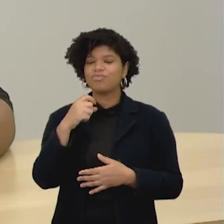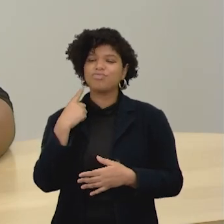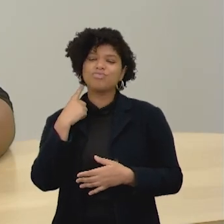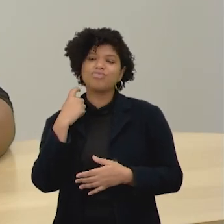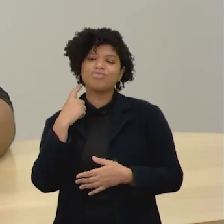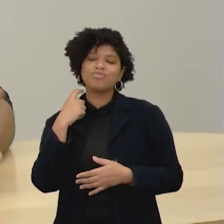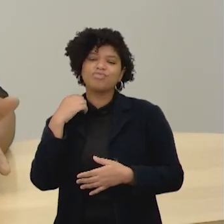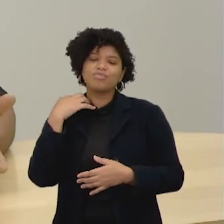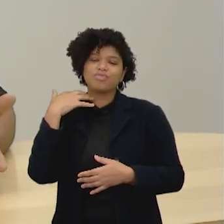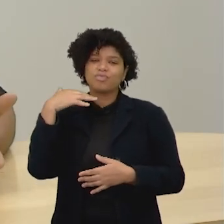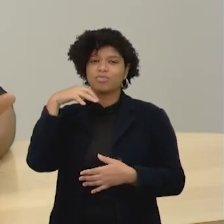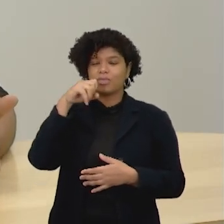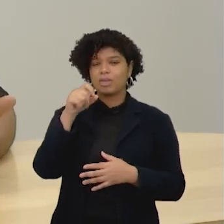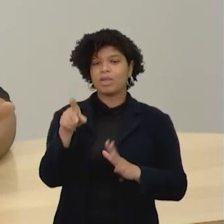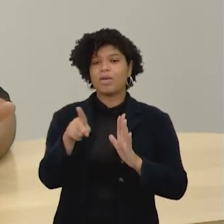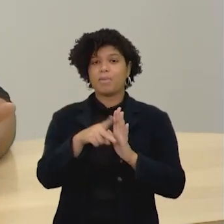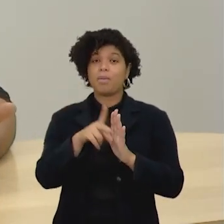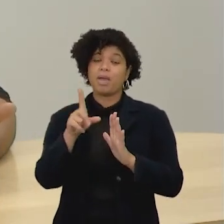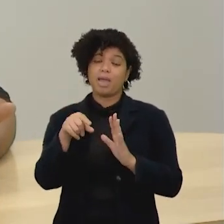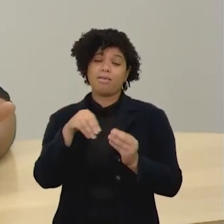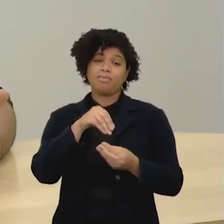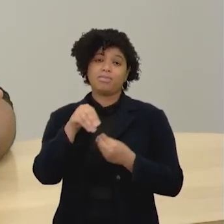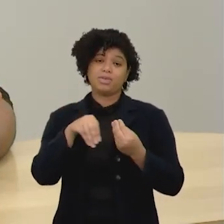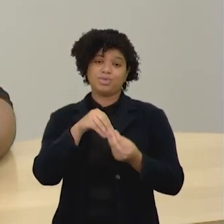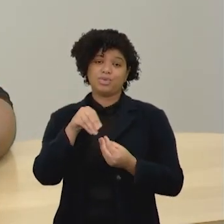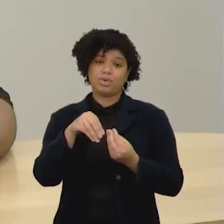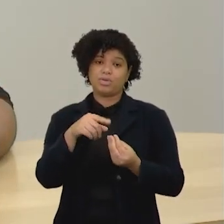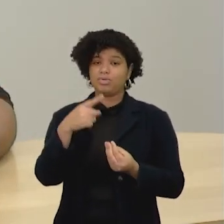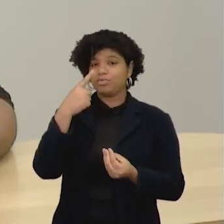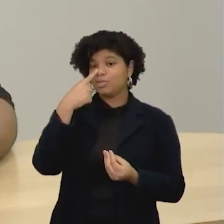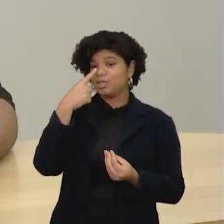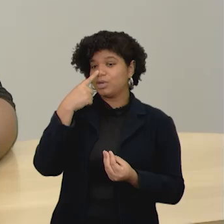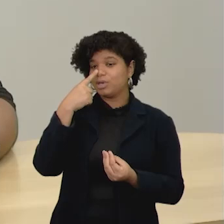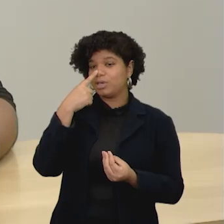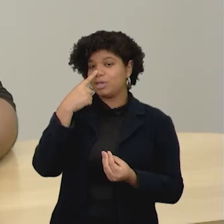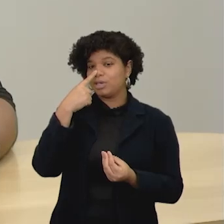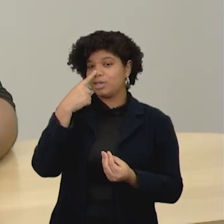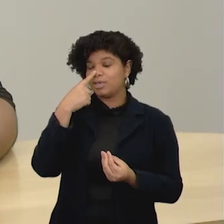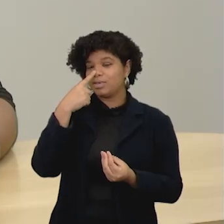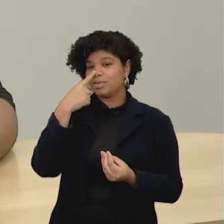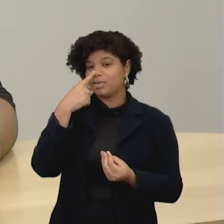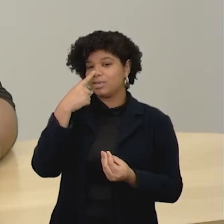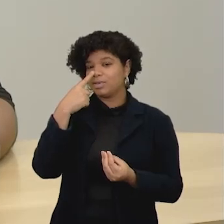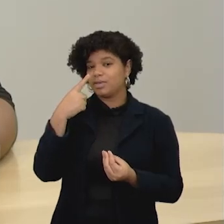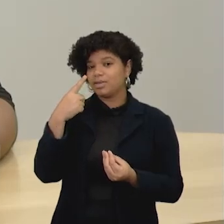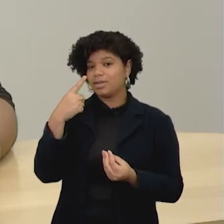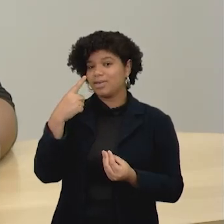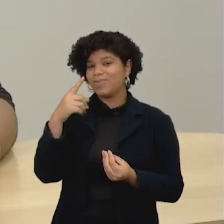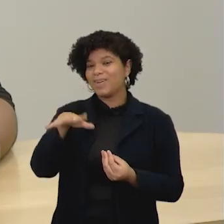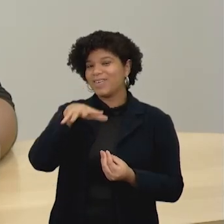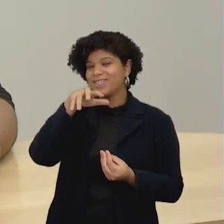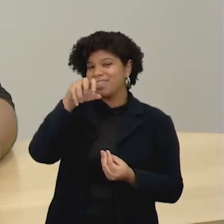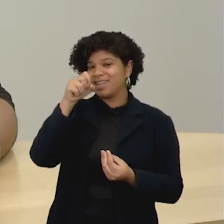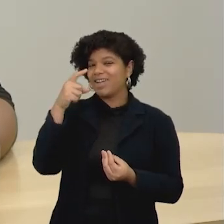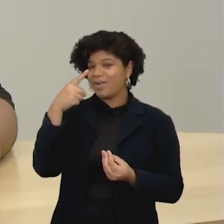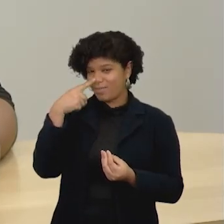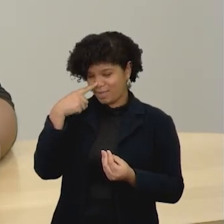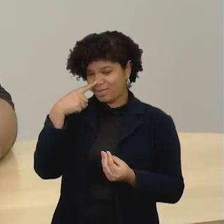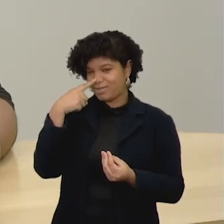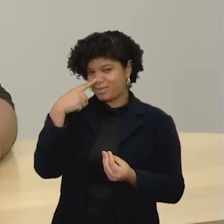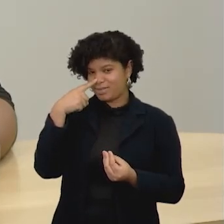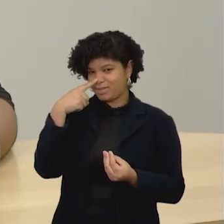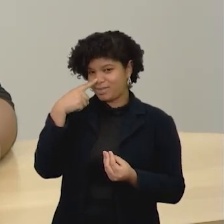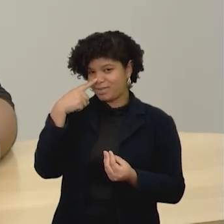caso. E é uma frase sinestésica, né? Porque o perfume a gente sente pelo